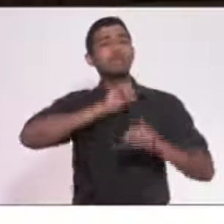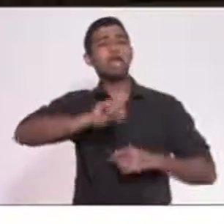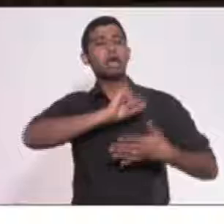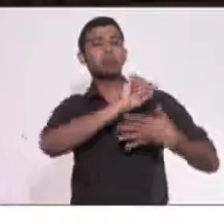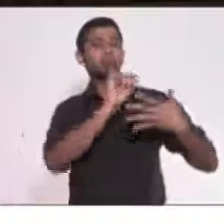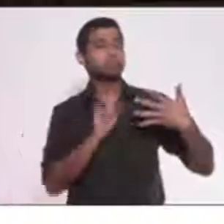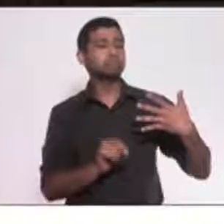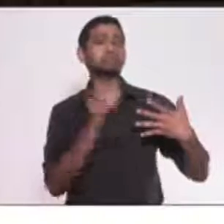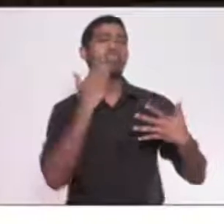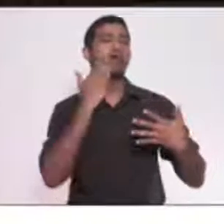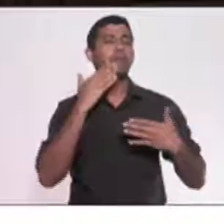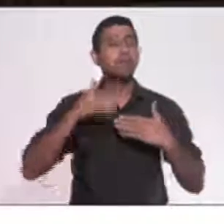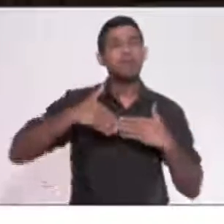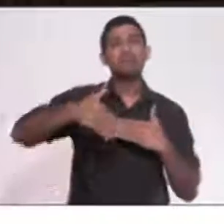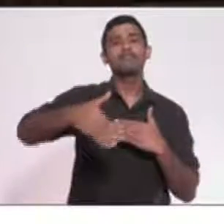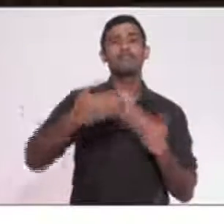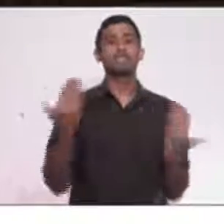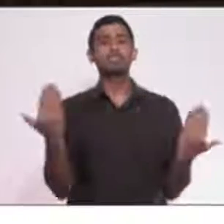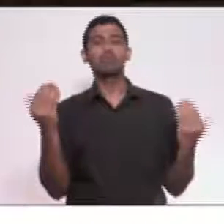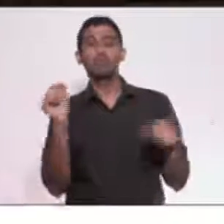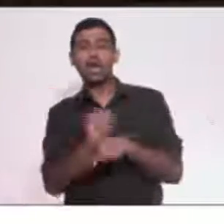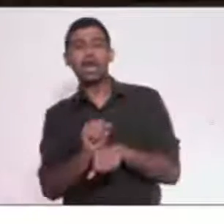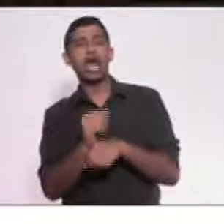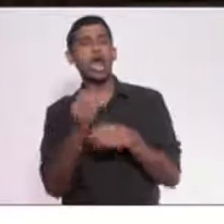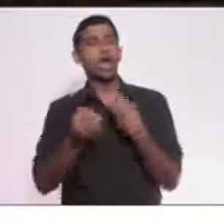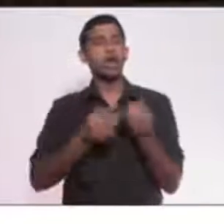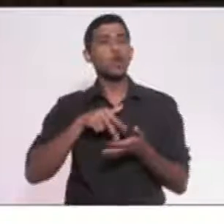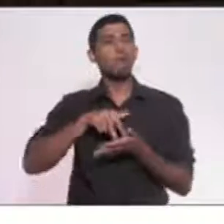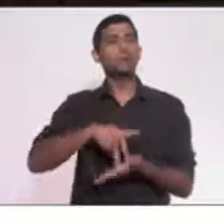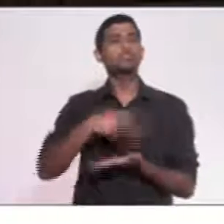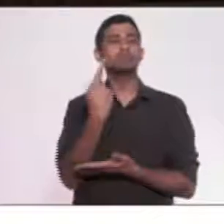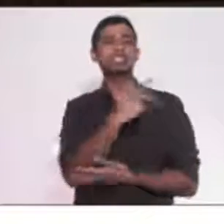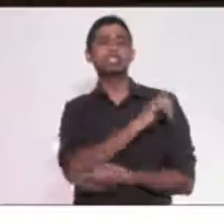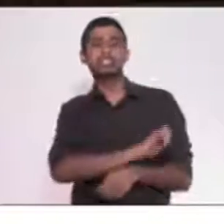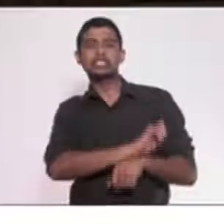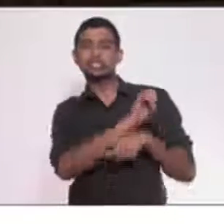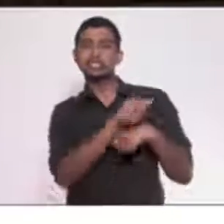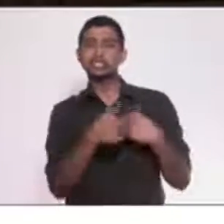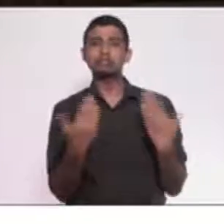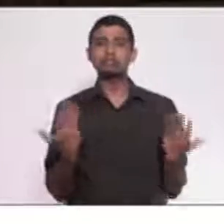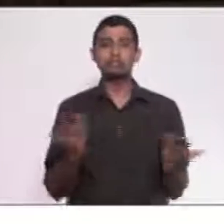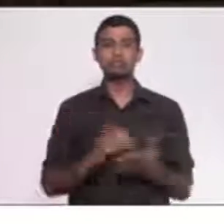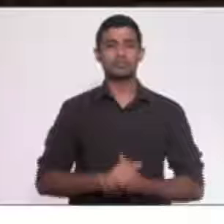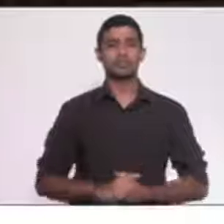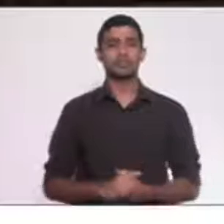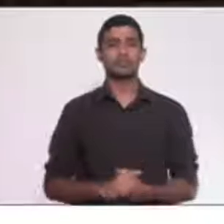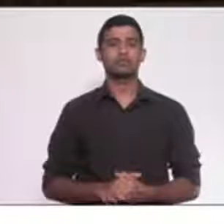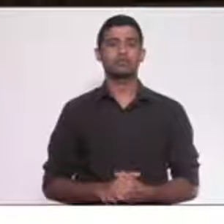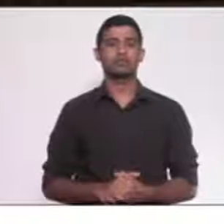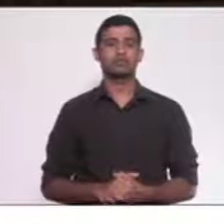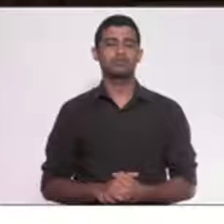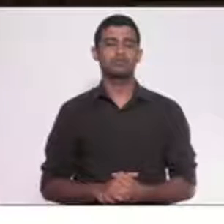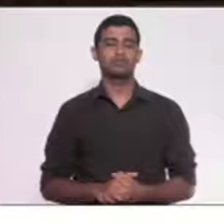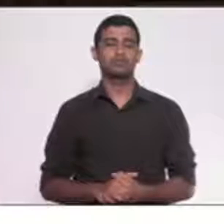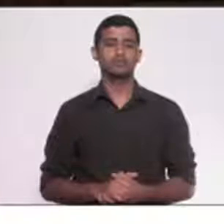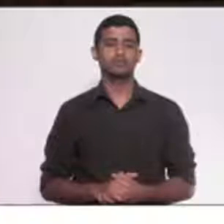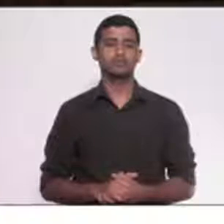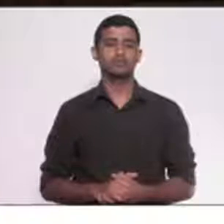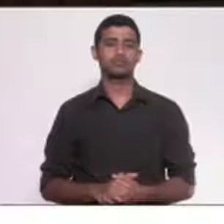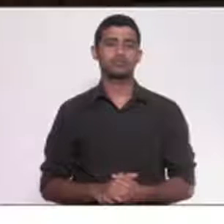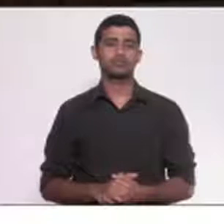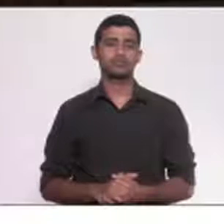de reação, de intervenção, de posicionamento do Estado, caso um ou outro cenário, entre outros, desde que eu estou